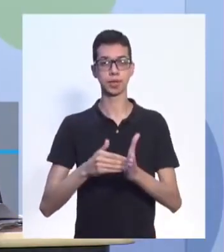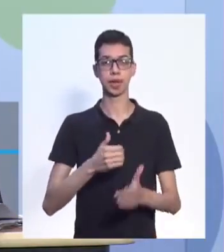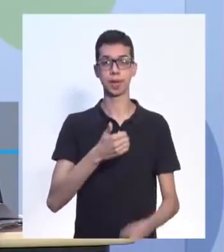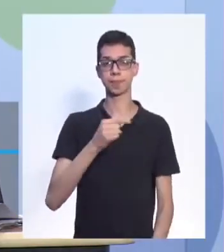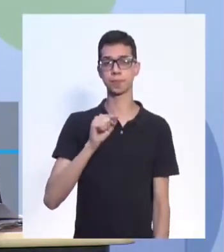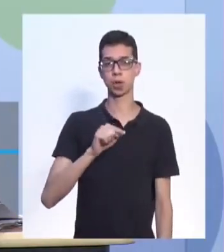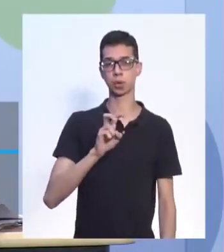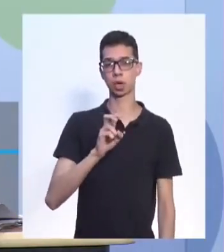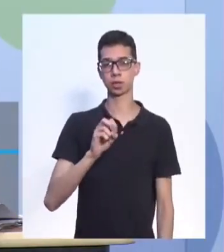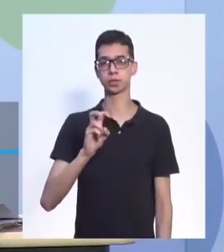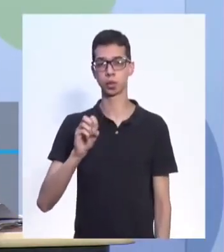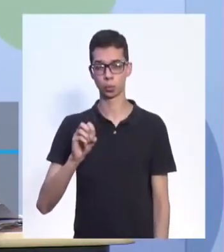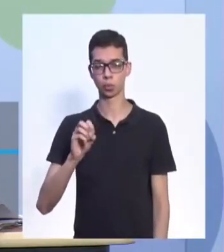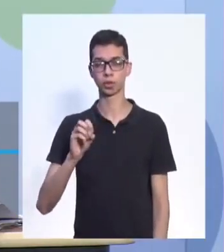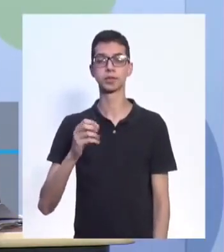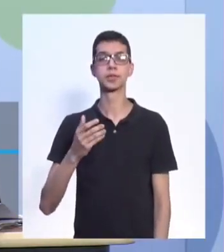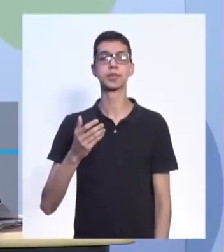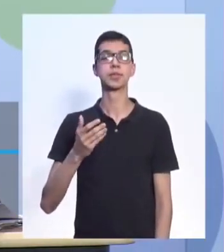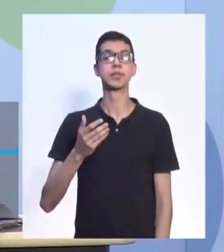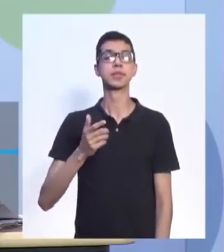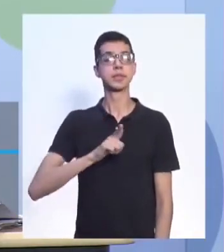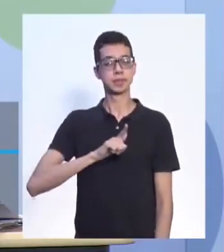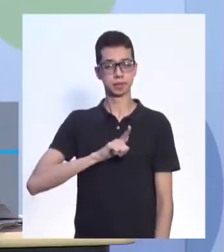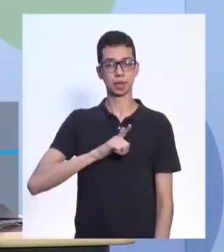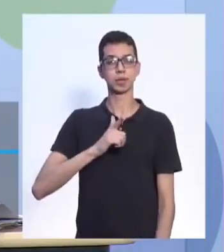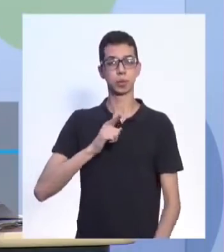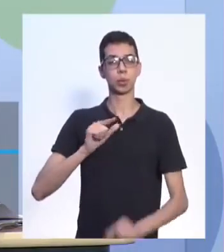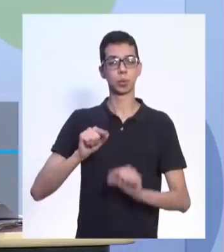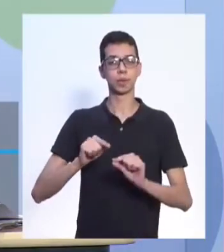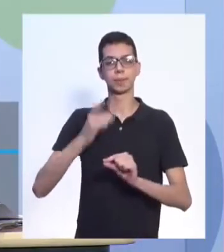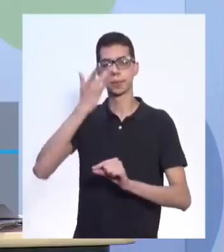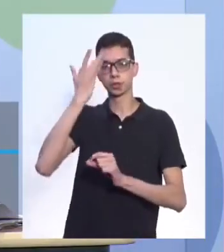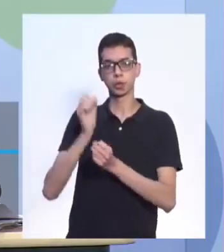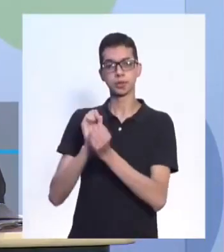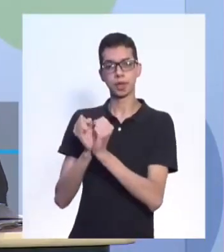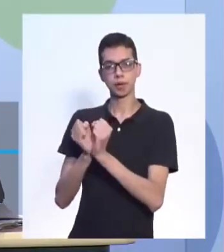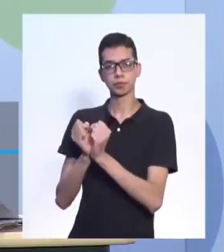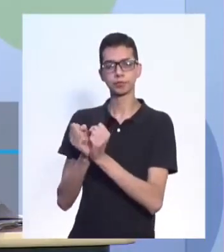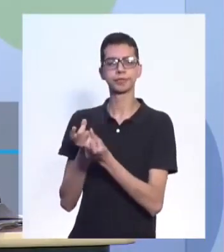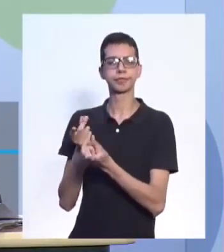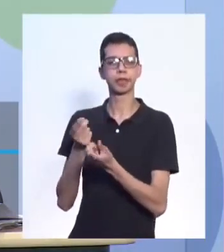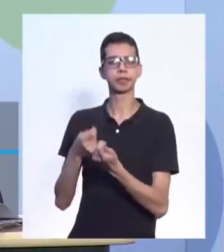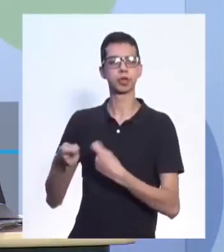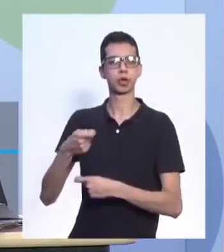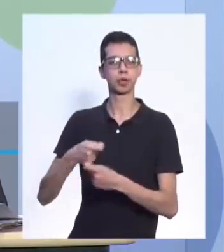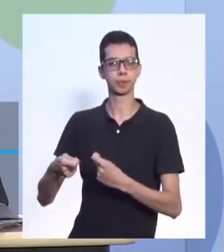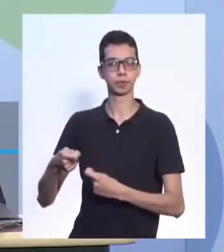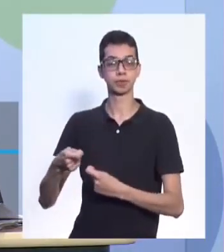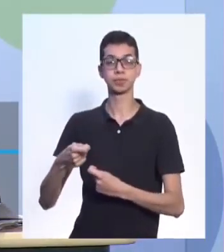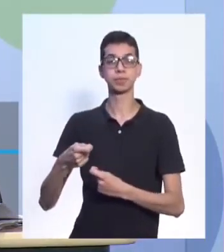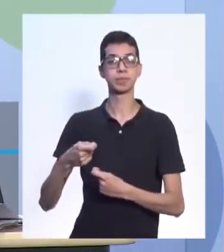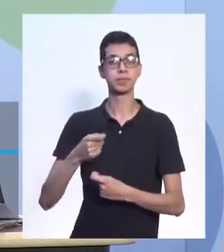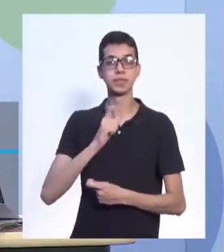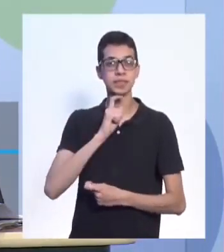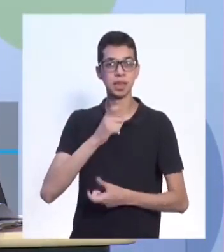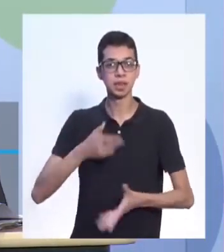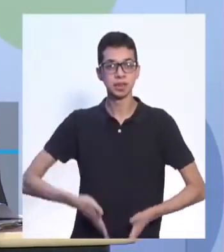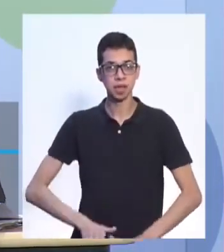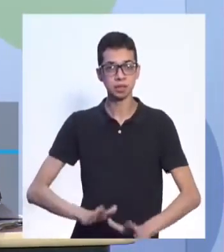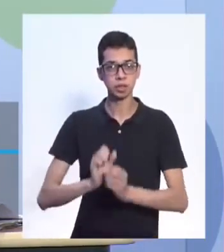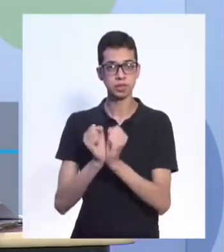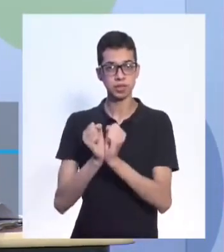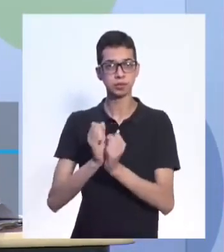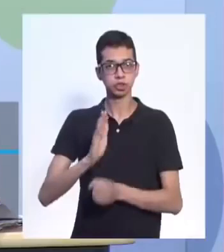tráfico de pessoas escravizadas. Não existe ninguém que nasce escravo. As pessoas são escravizadas por uma condição